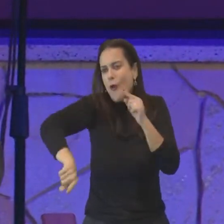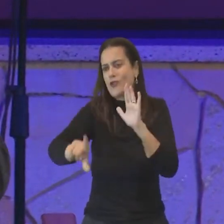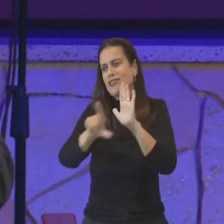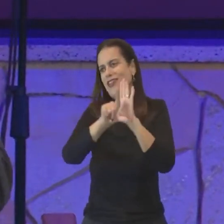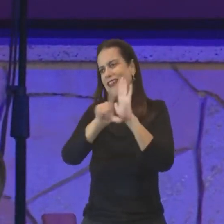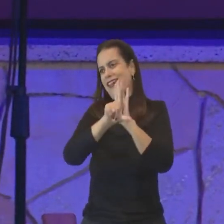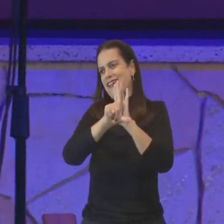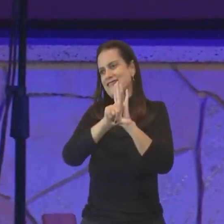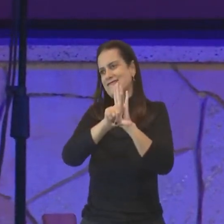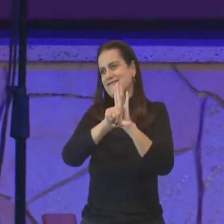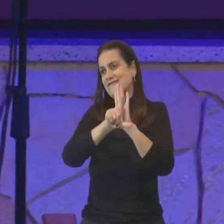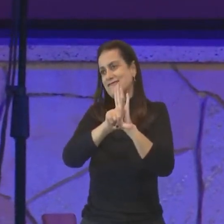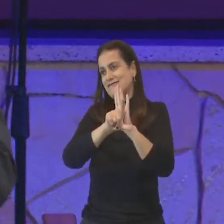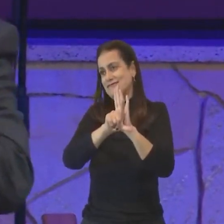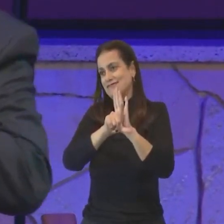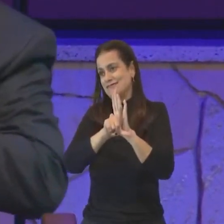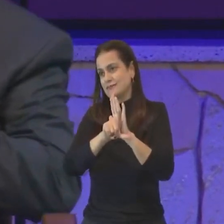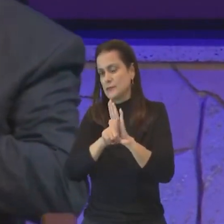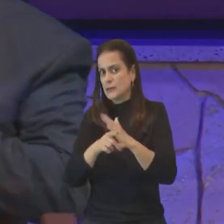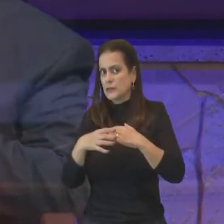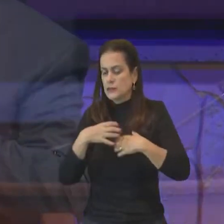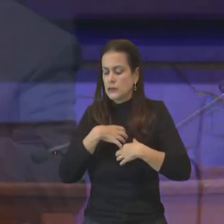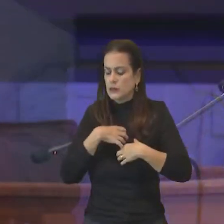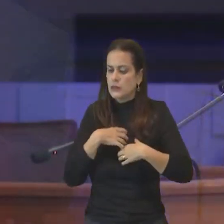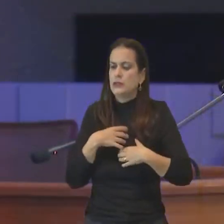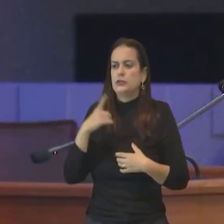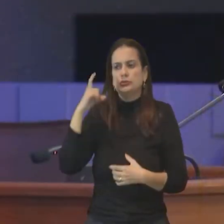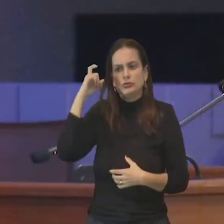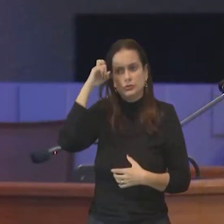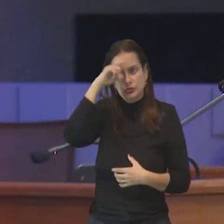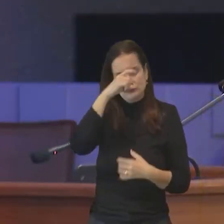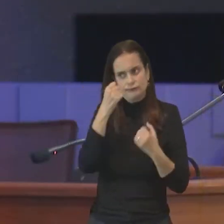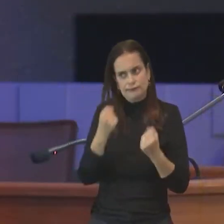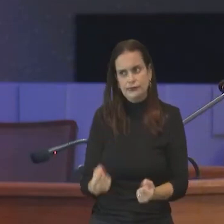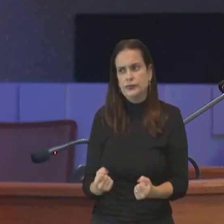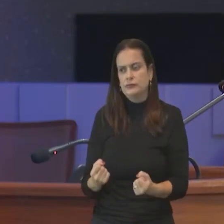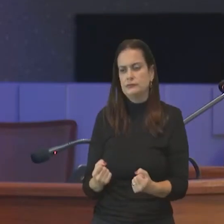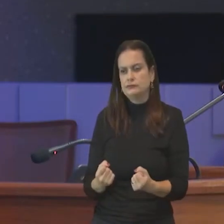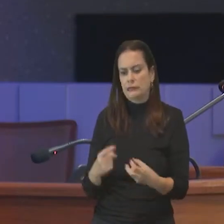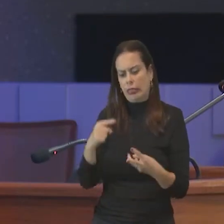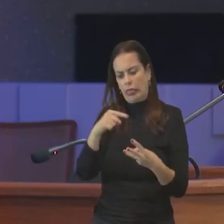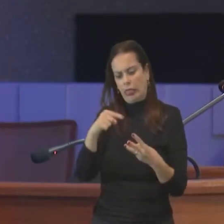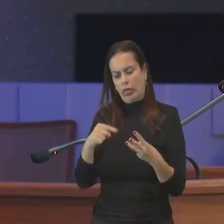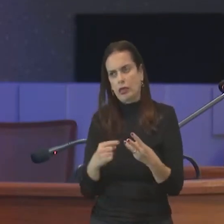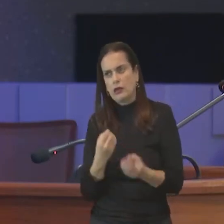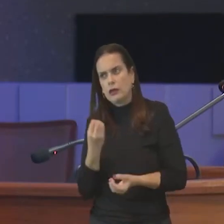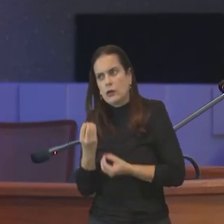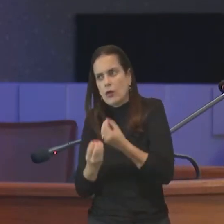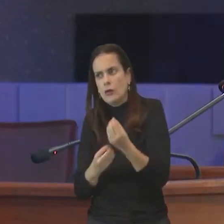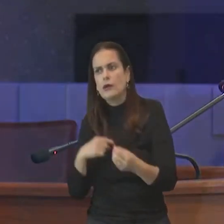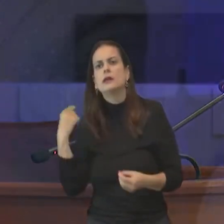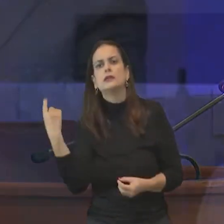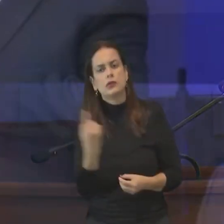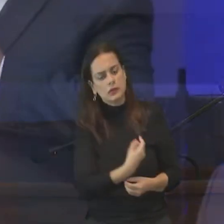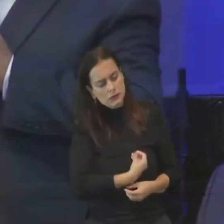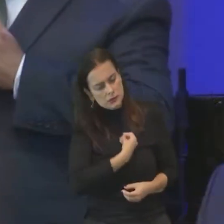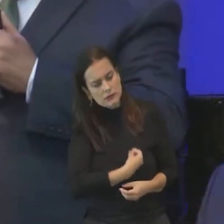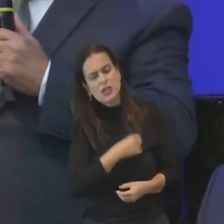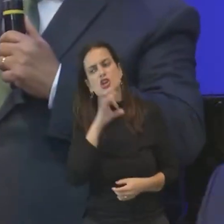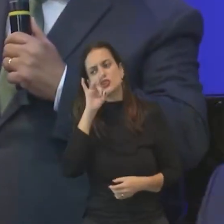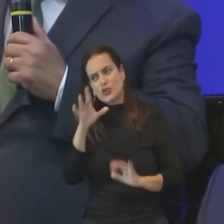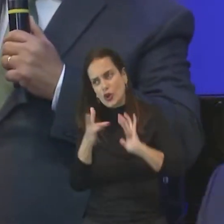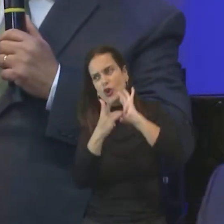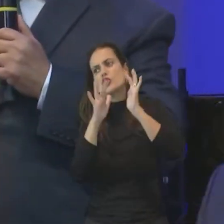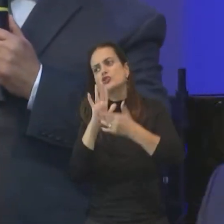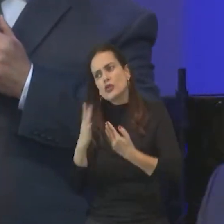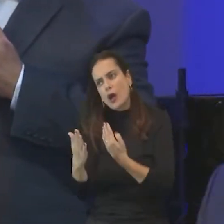judaico. Que situação difícil, meus irmãos. Situações difíceis na nossa vida, só Jesus para